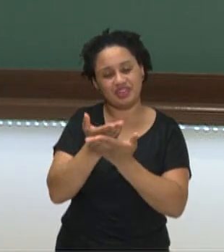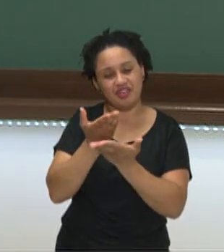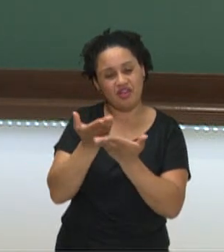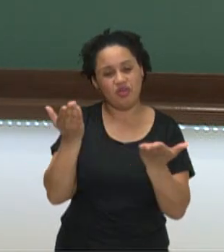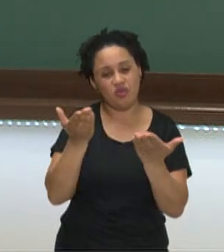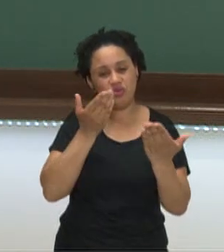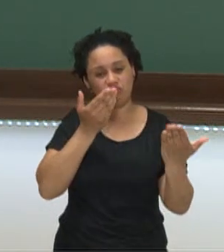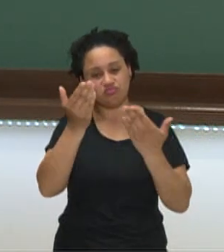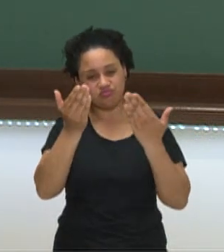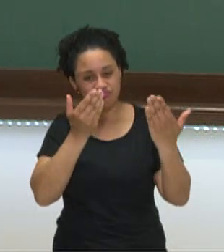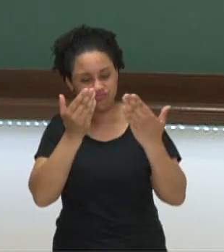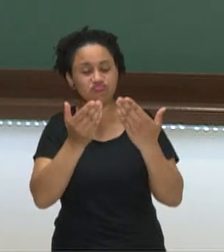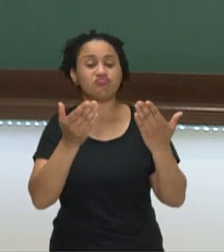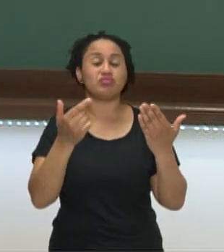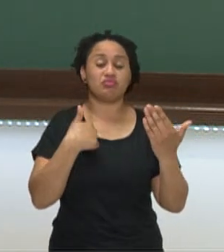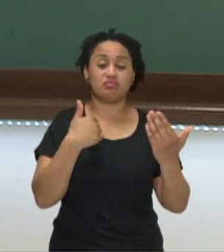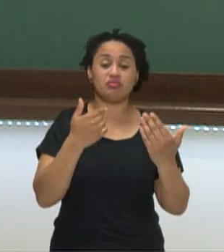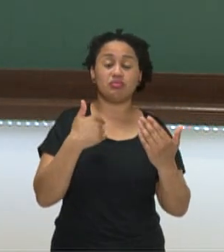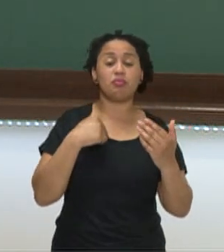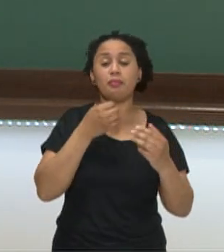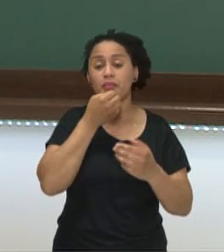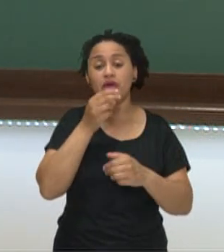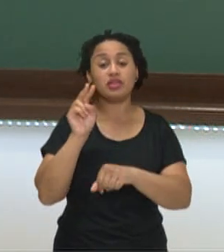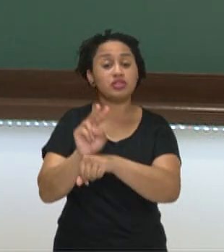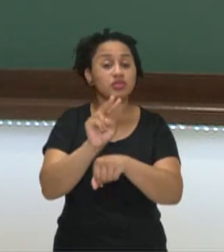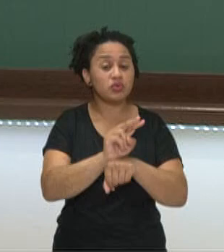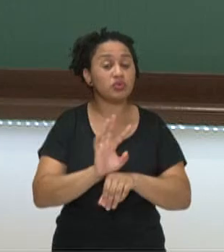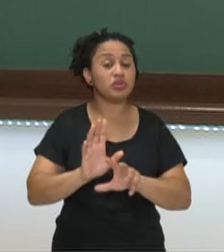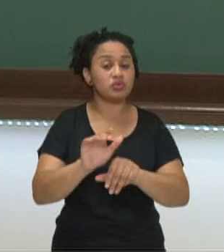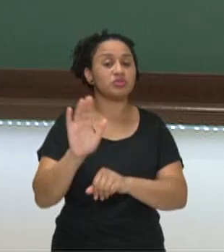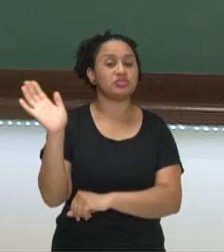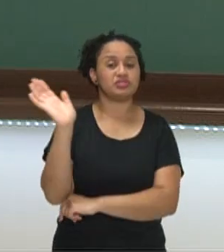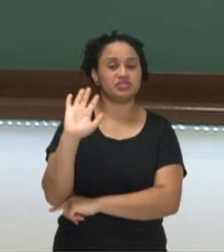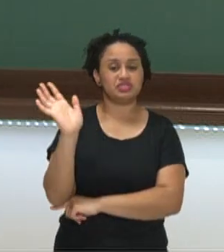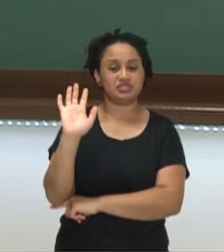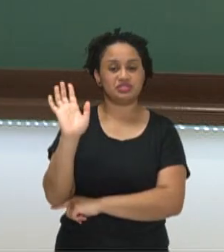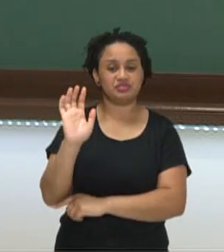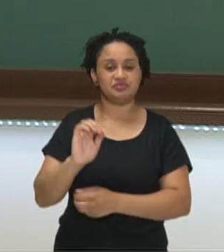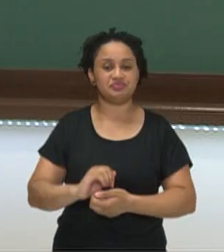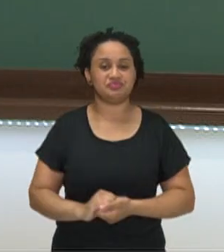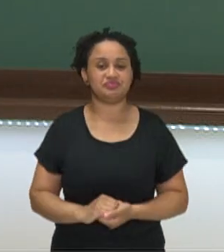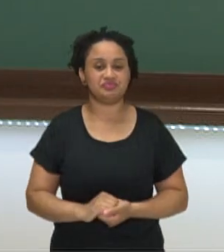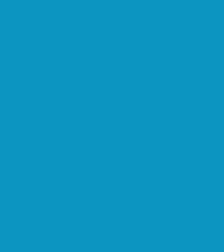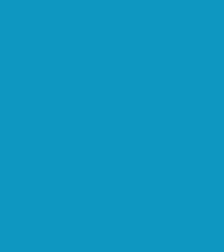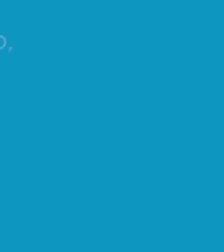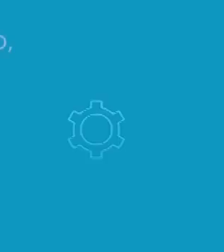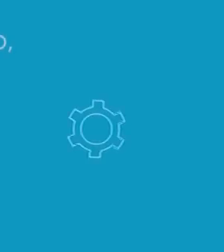bate-papo, na nossa conversa. Fiquem bem, se cuidem e até a próxima. Tchau, tchau.